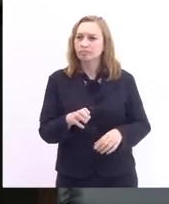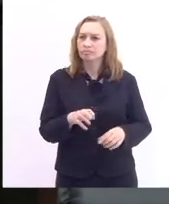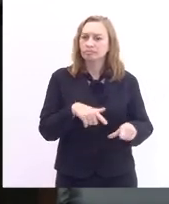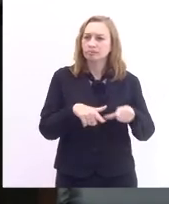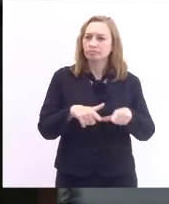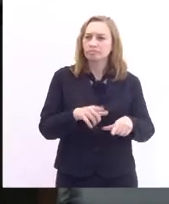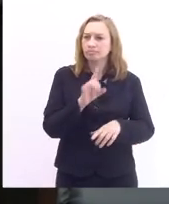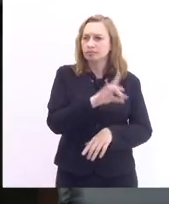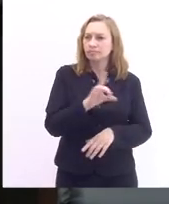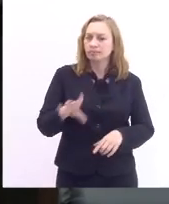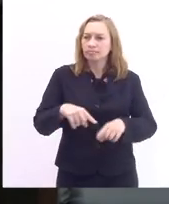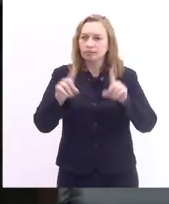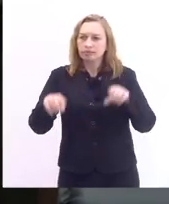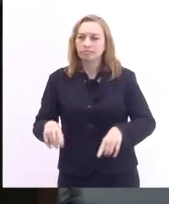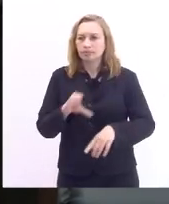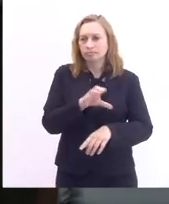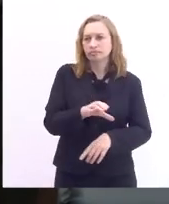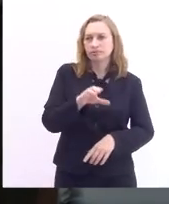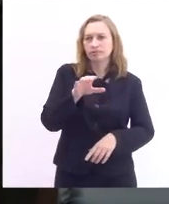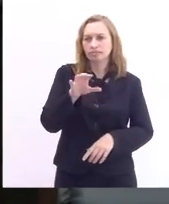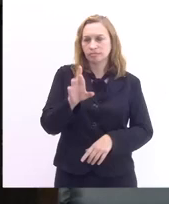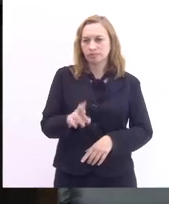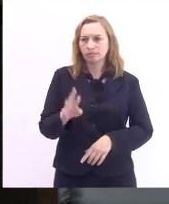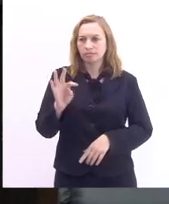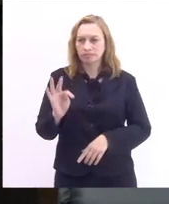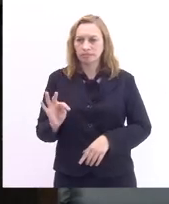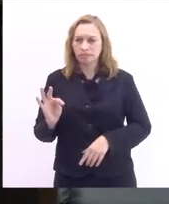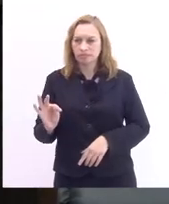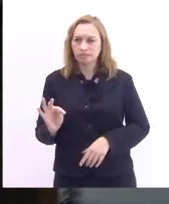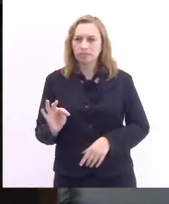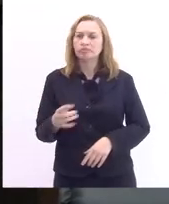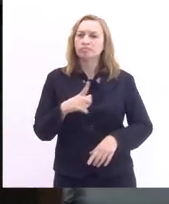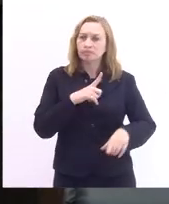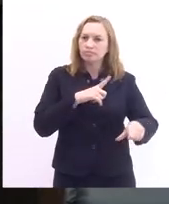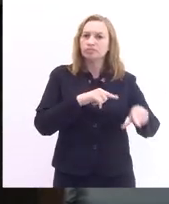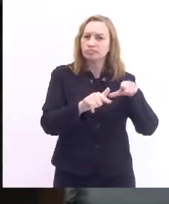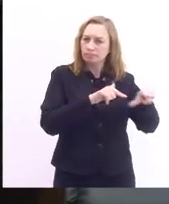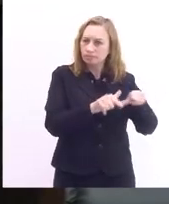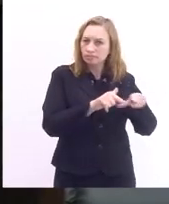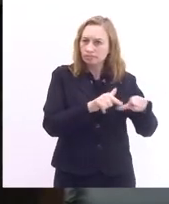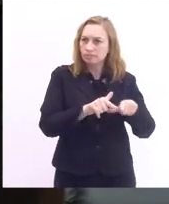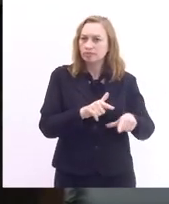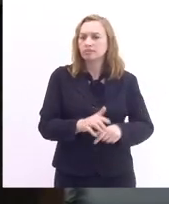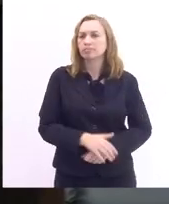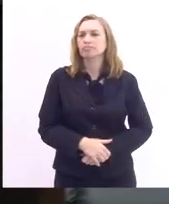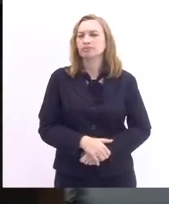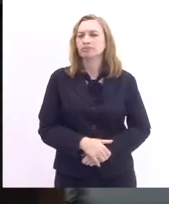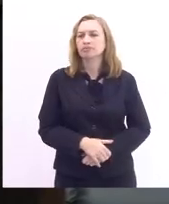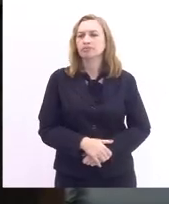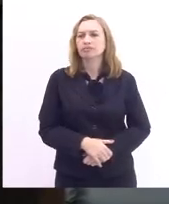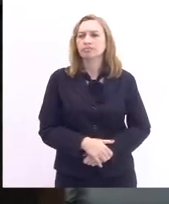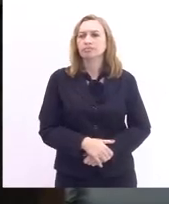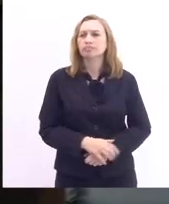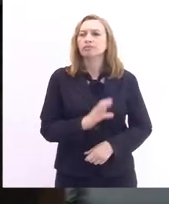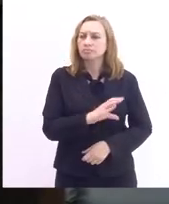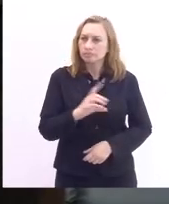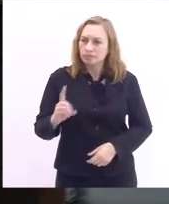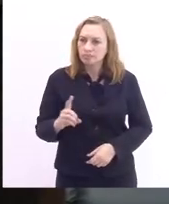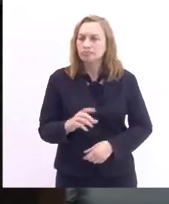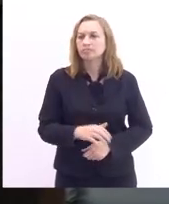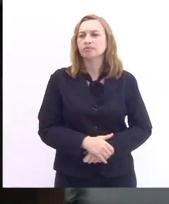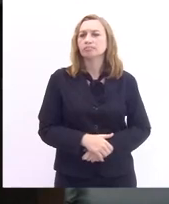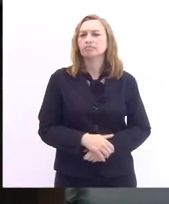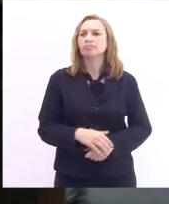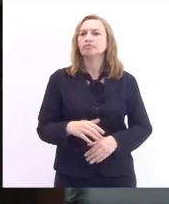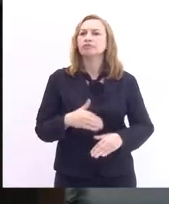cada funcionário crpj tem função tem atribuição tem eh coordenação